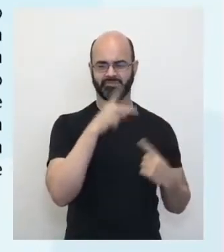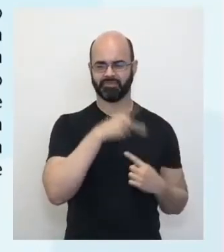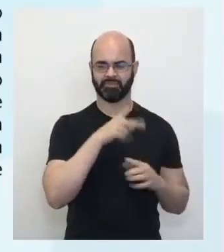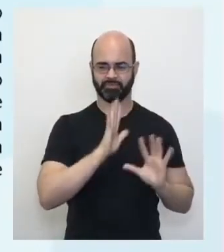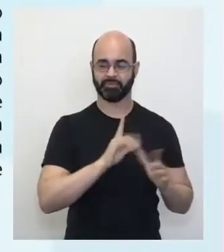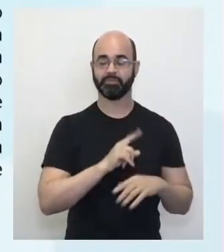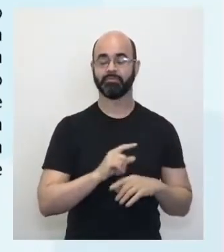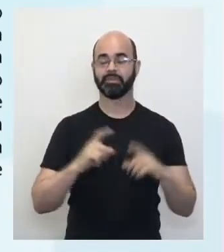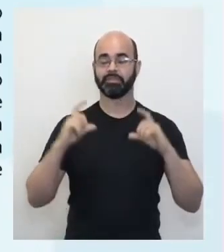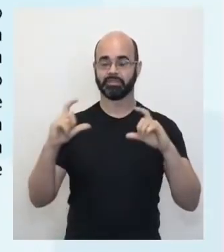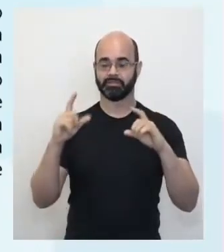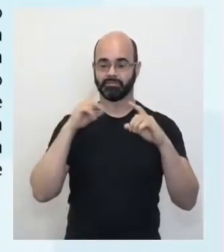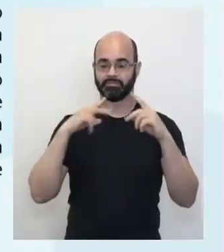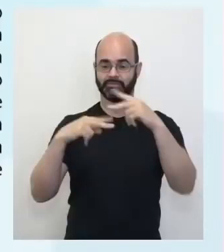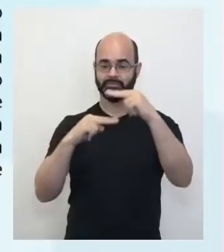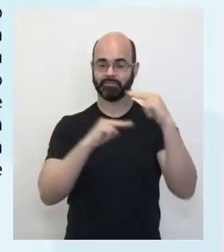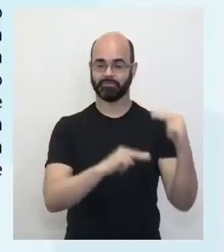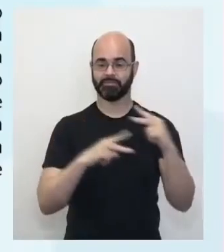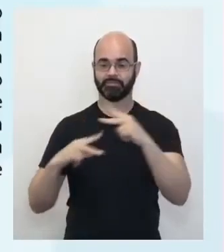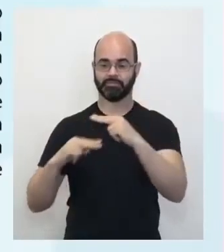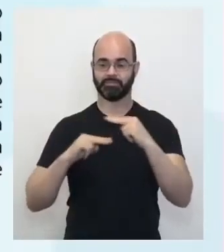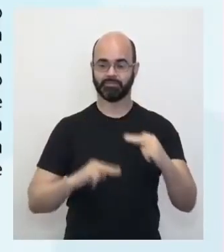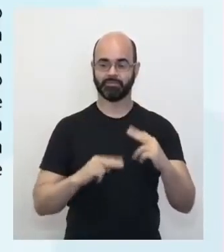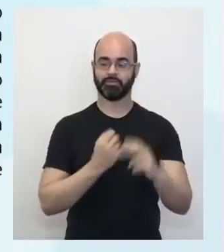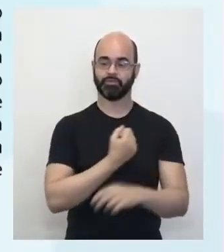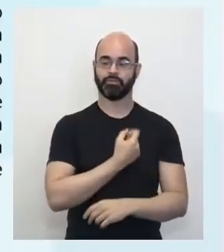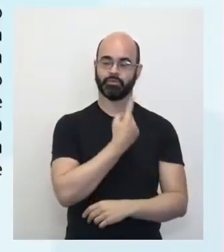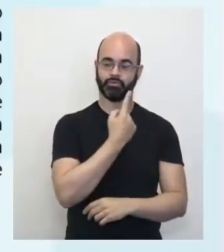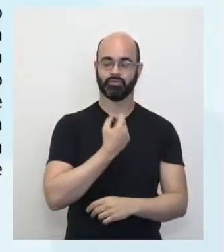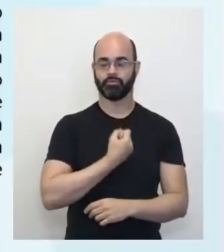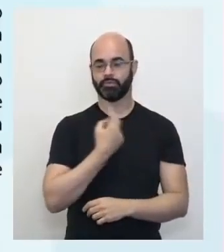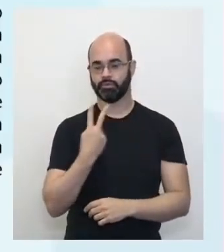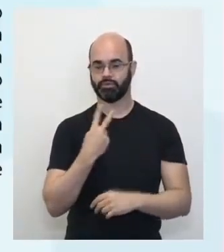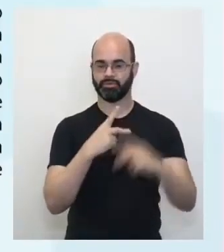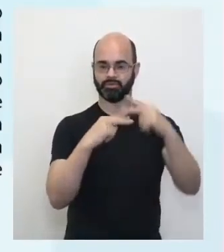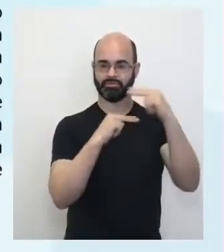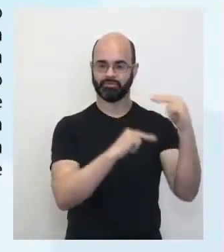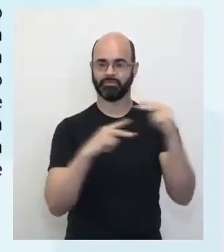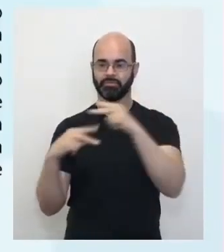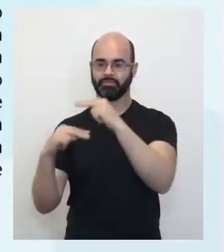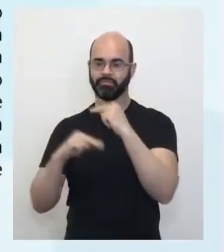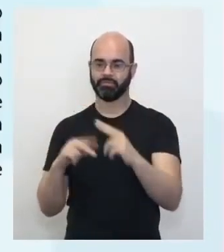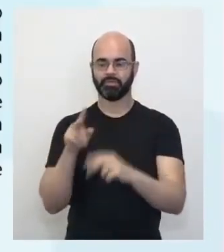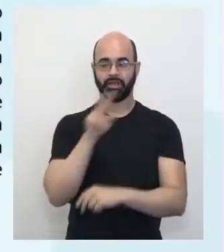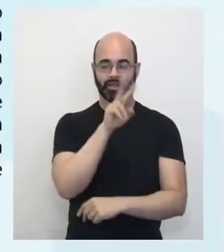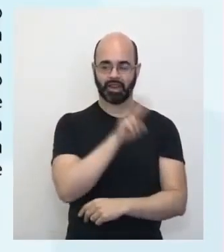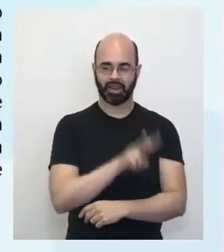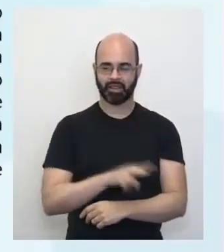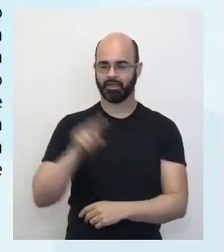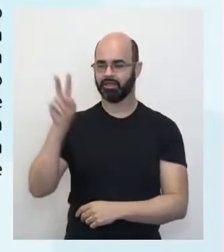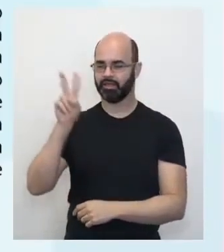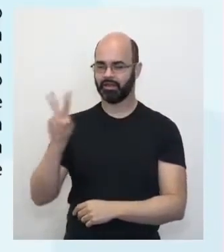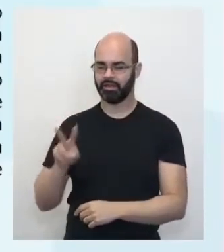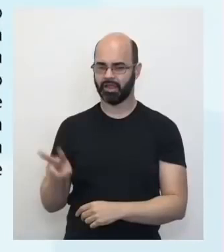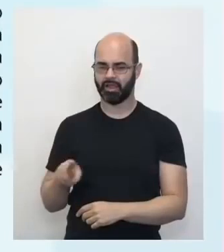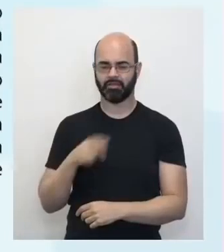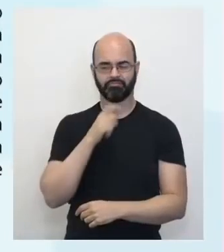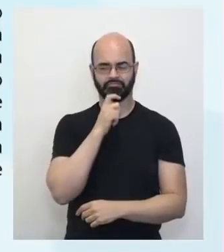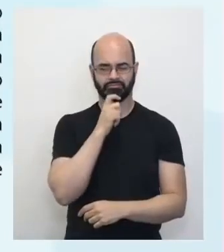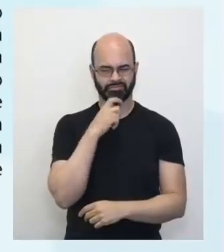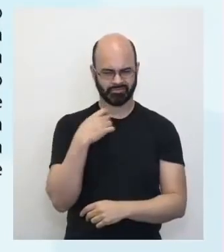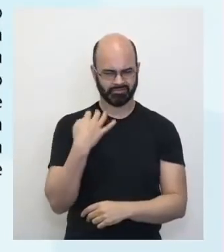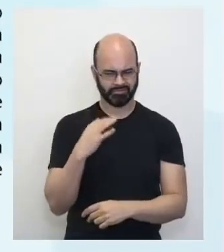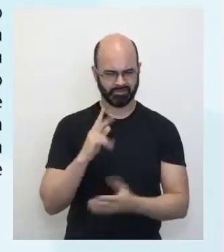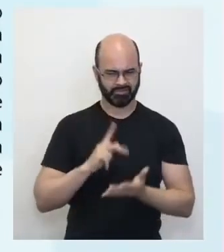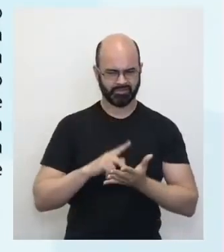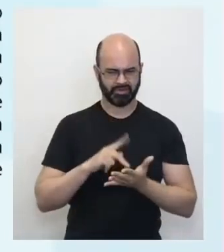dois trechos retirados das manchetes 1 e 2 que se seguem e julgue se essa afirmação se sustenta ou se